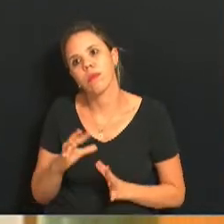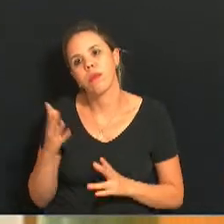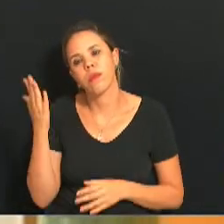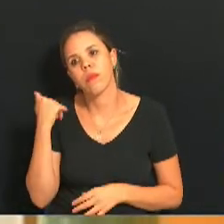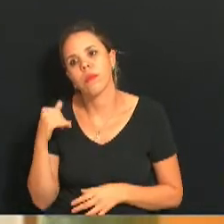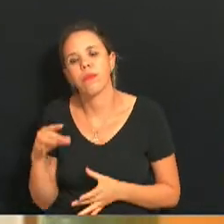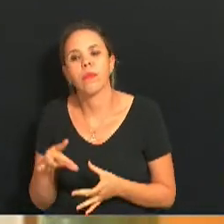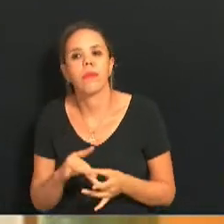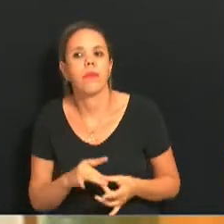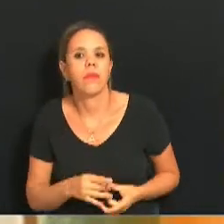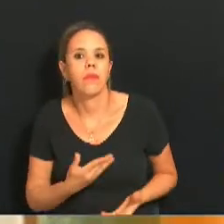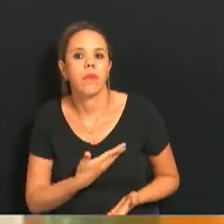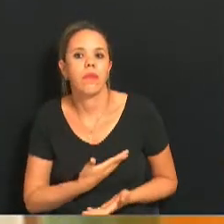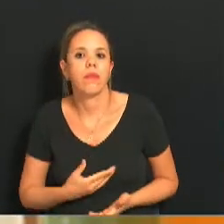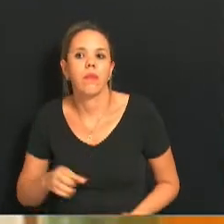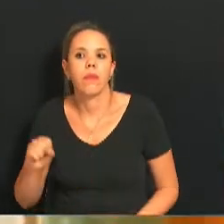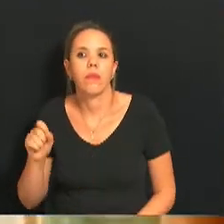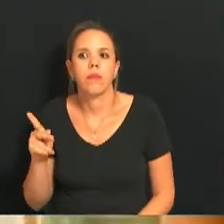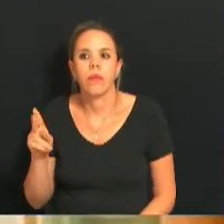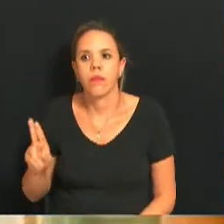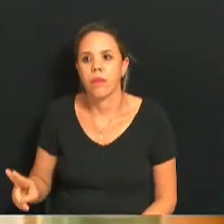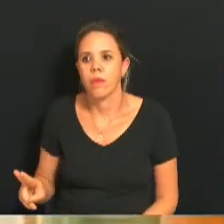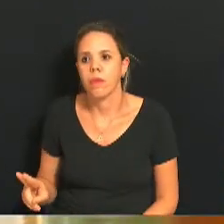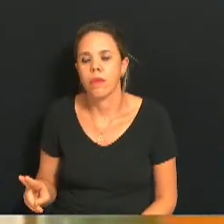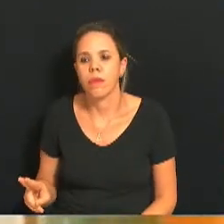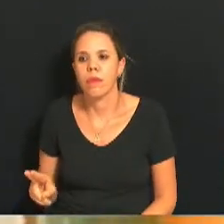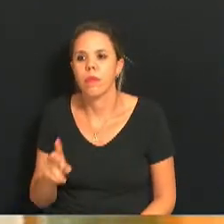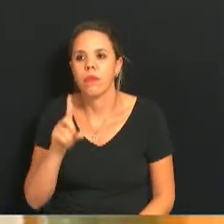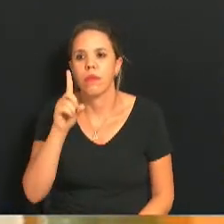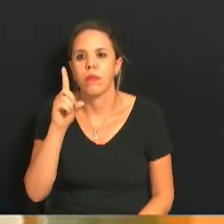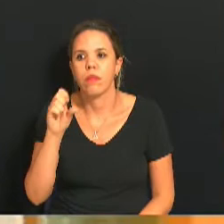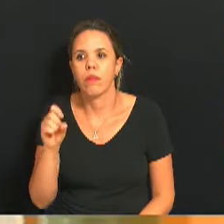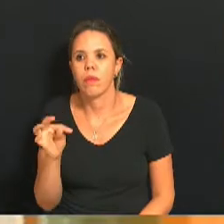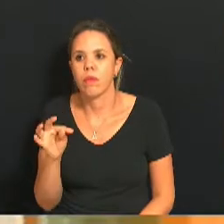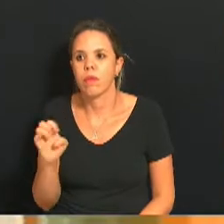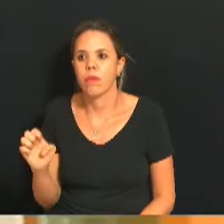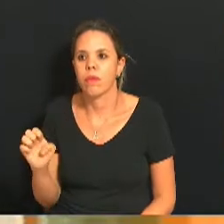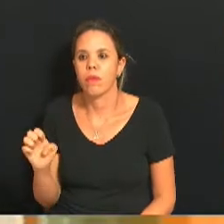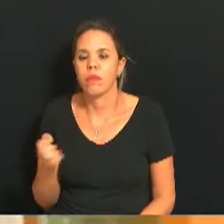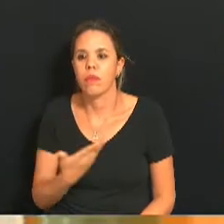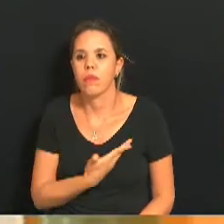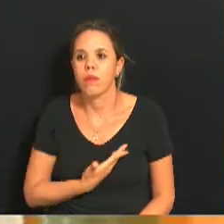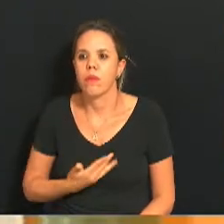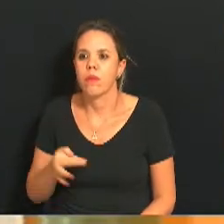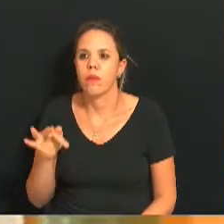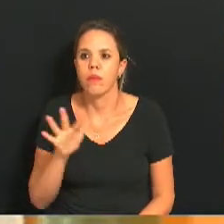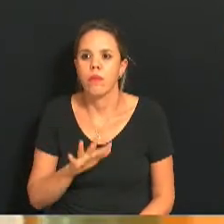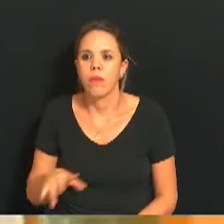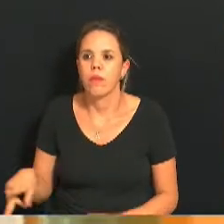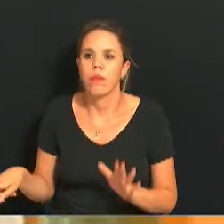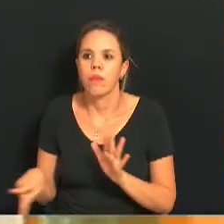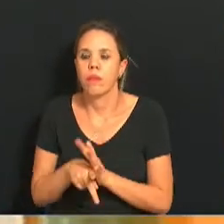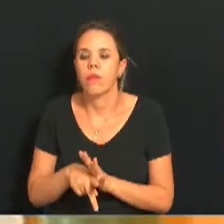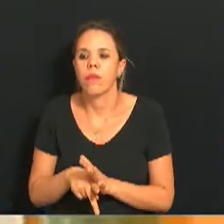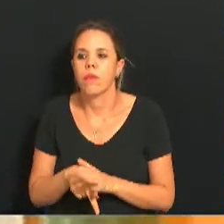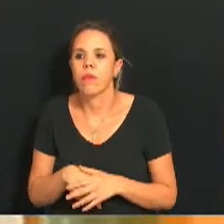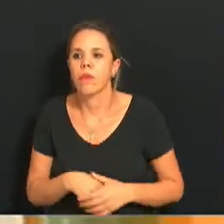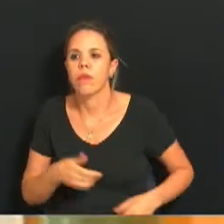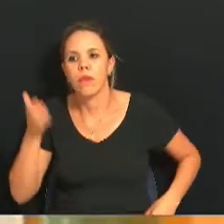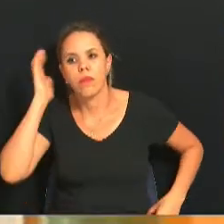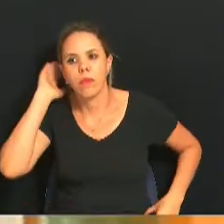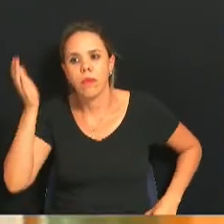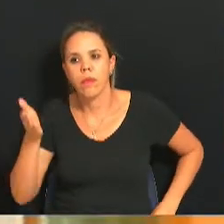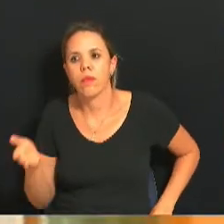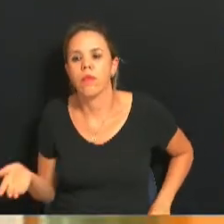União seja hspu ou seja do Zenit é pertençam o governo federal e o prefeito da cidade